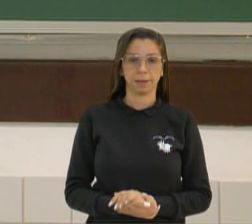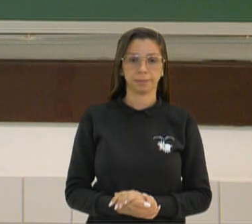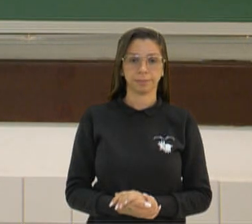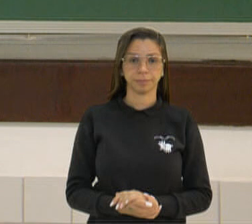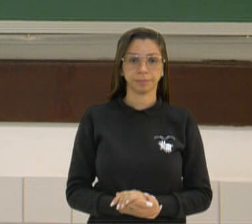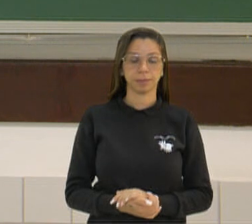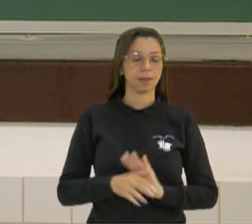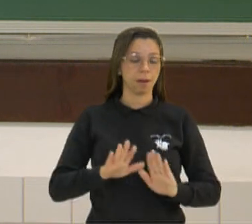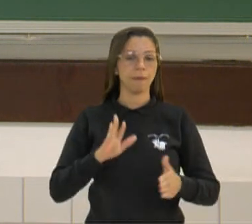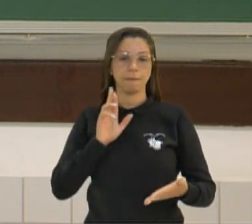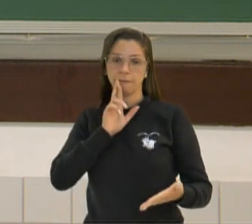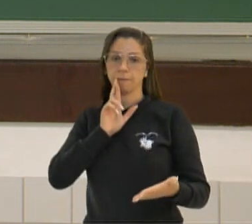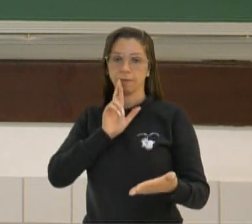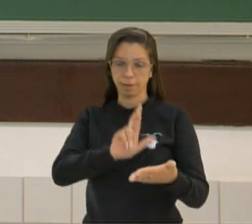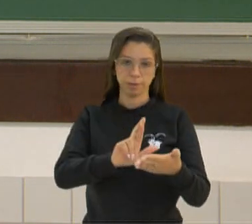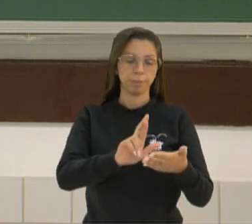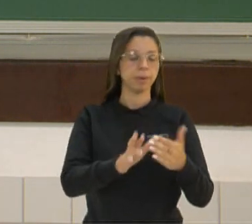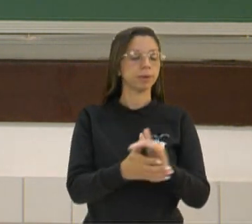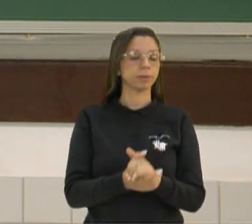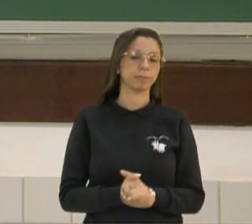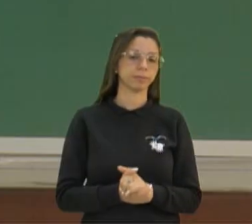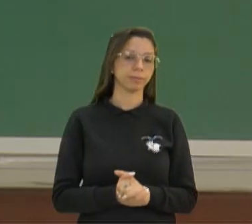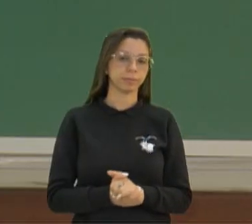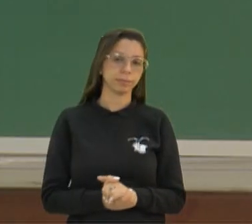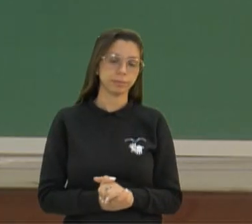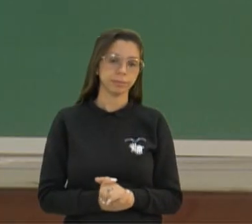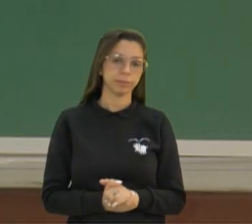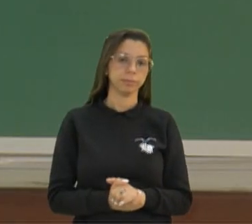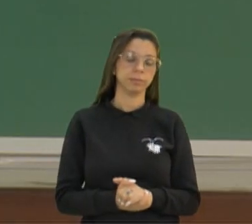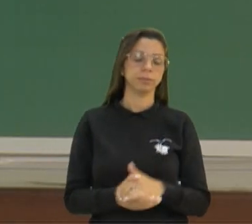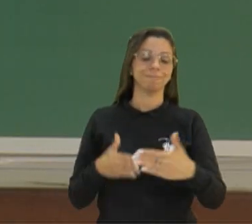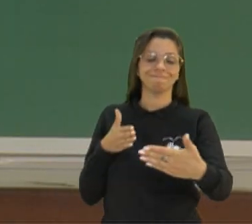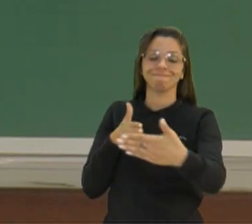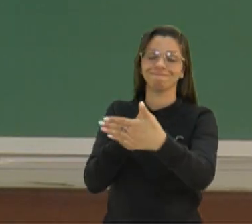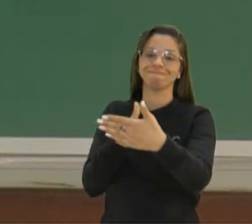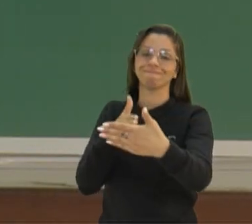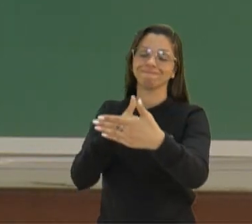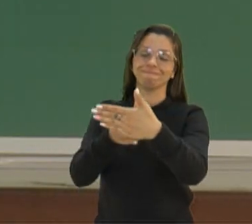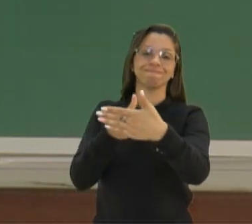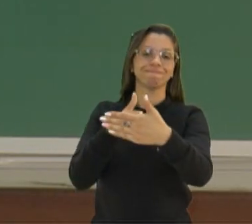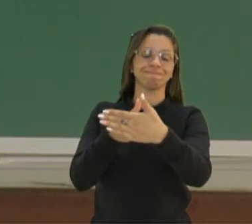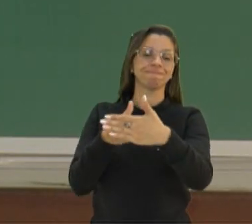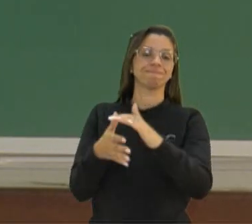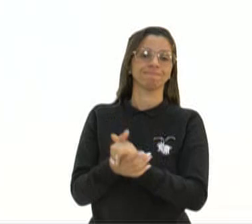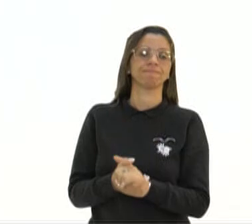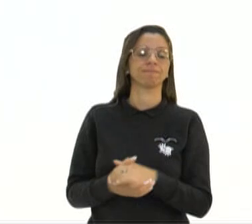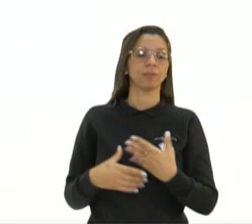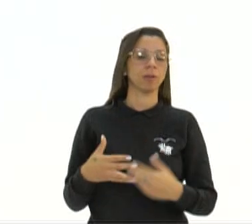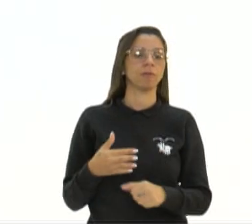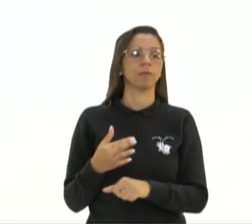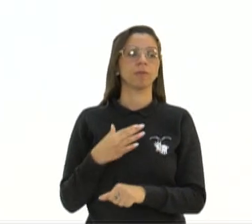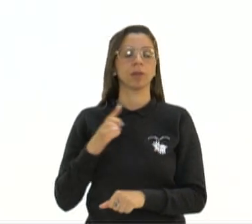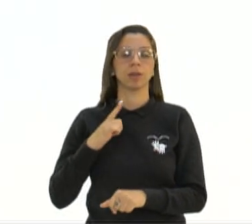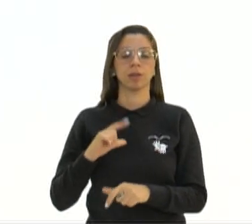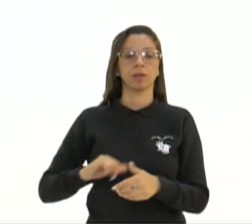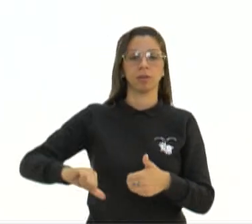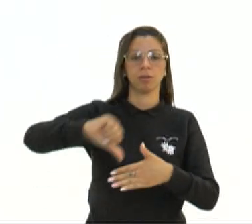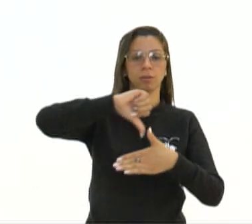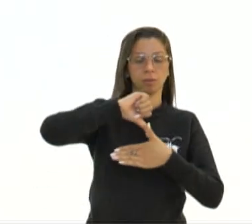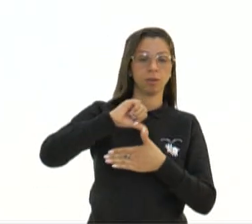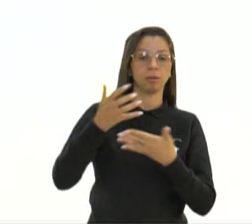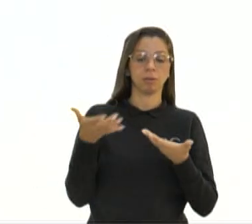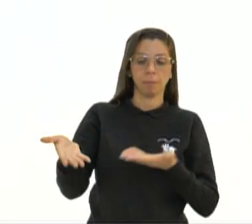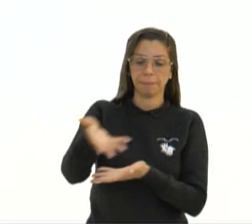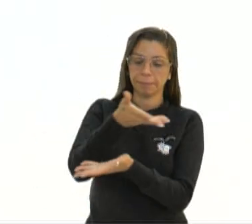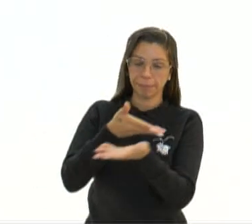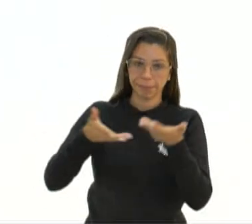Vamos lá, pessoal, correção do nosso segundo questionário. Um dos obstáculos enfrentados pela América do Sul na busca por uma maior integração